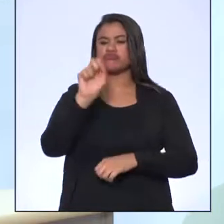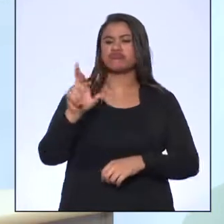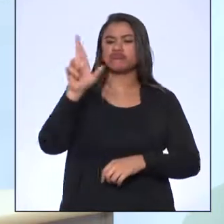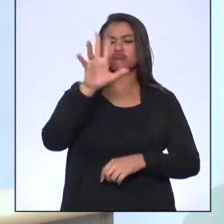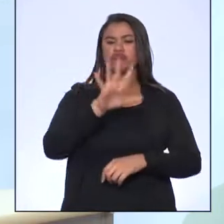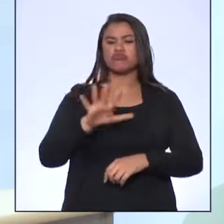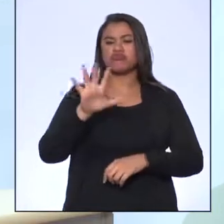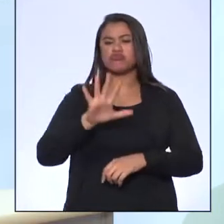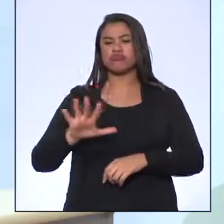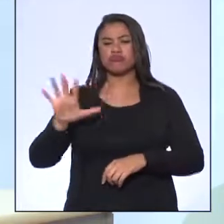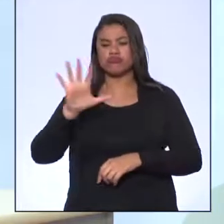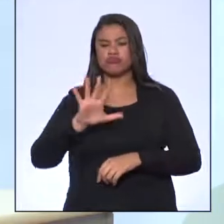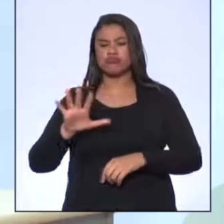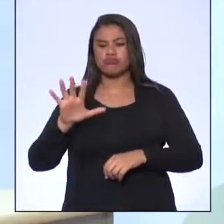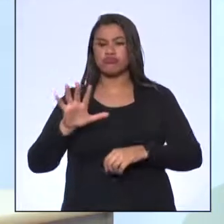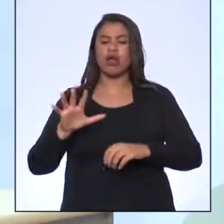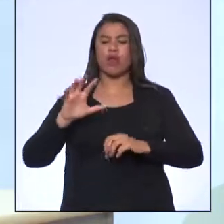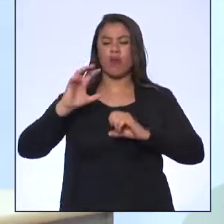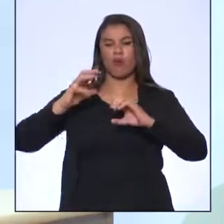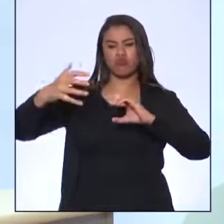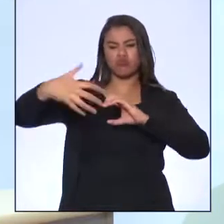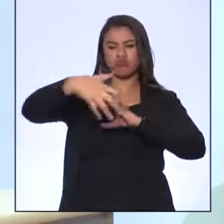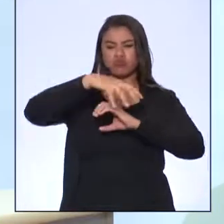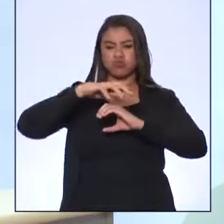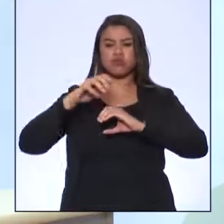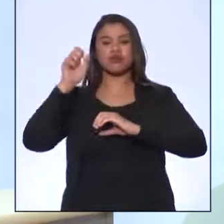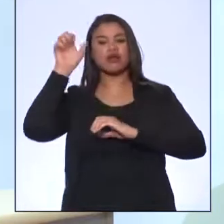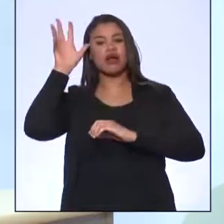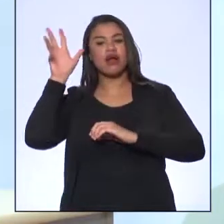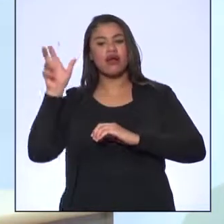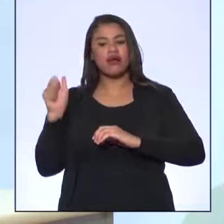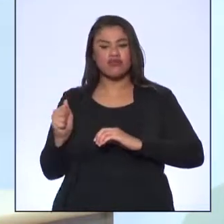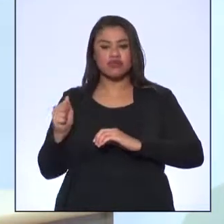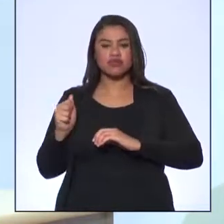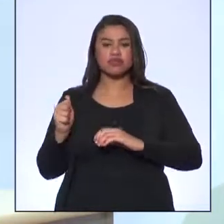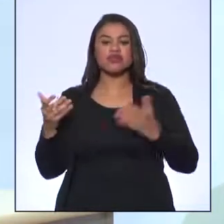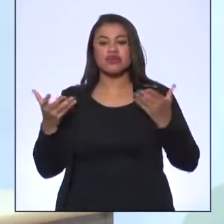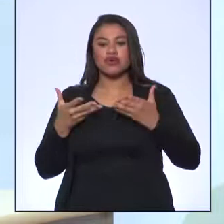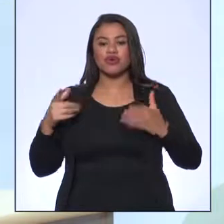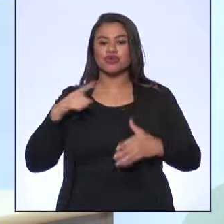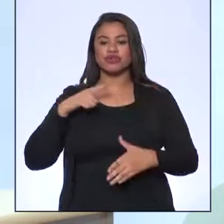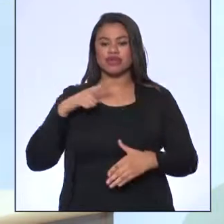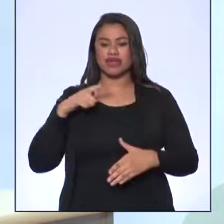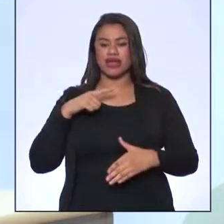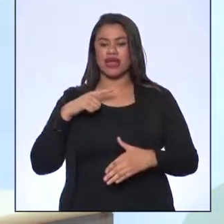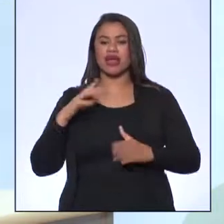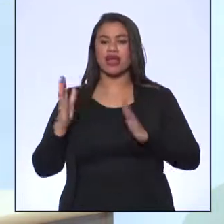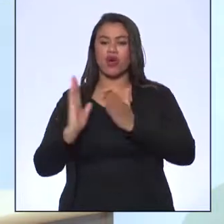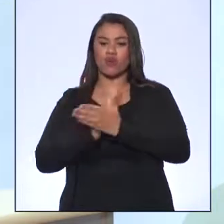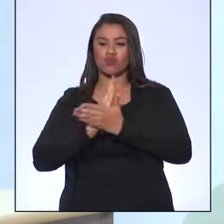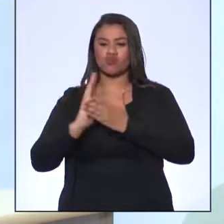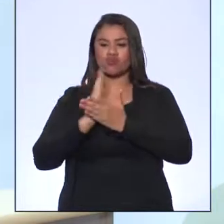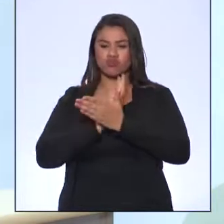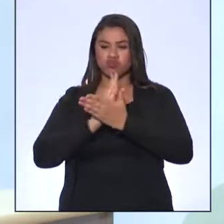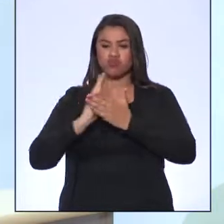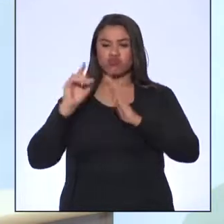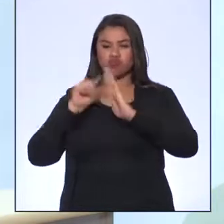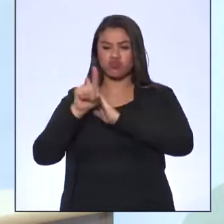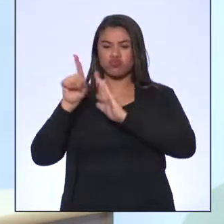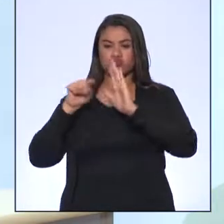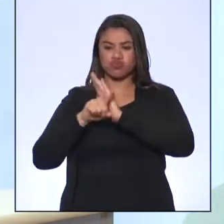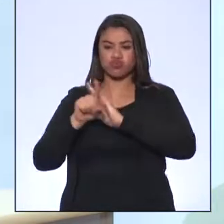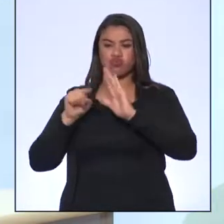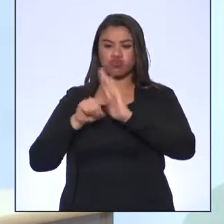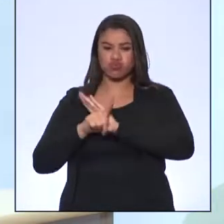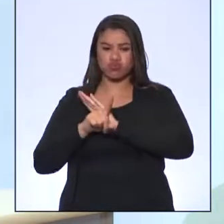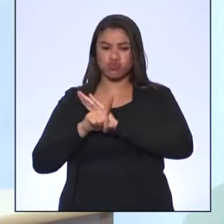o continente africano, desculpa. E agora a gente trouxe para vocês algumas questões, né, para ampliar o nosso